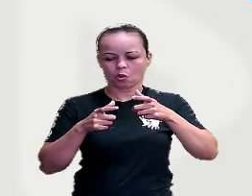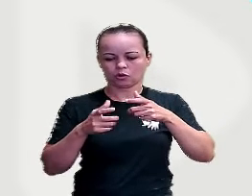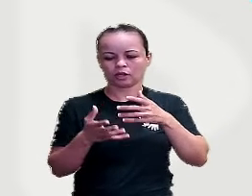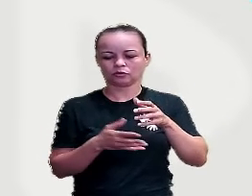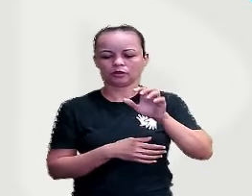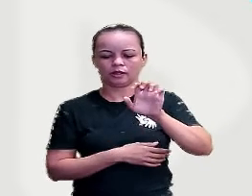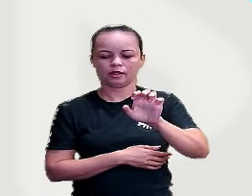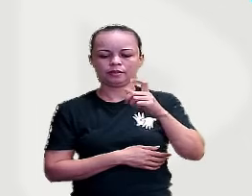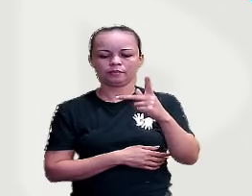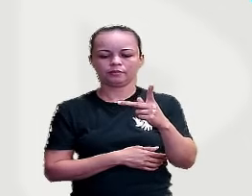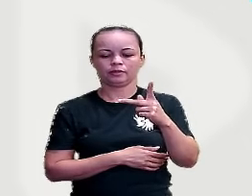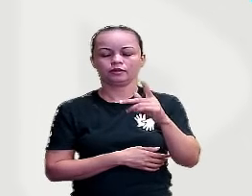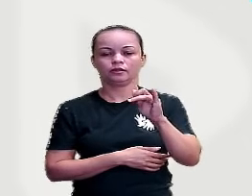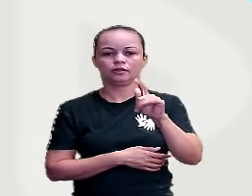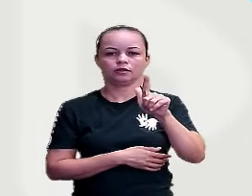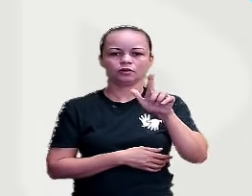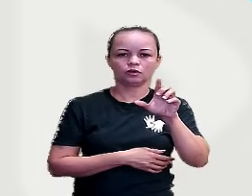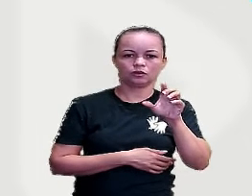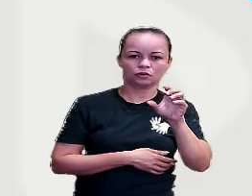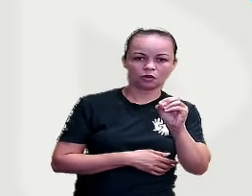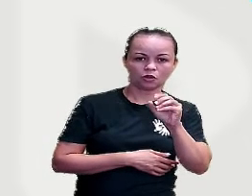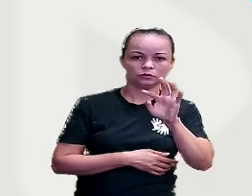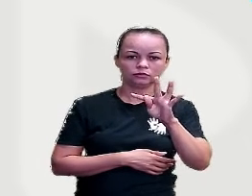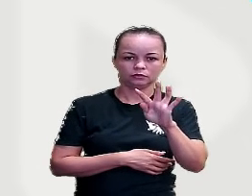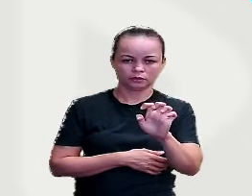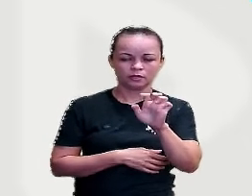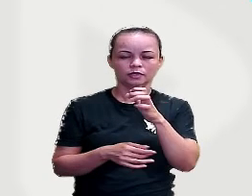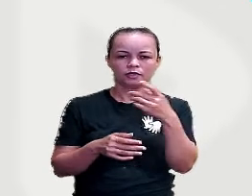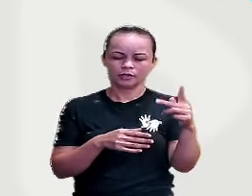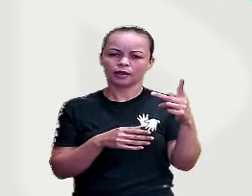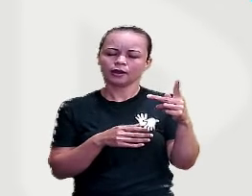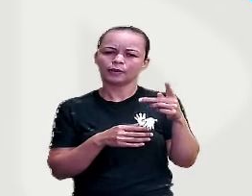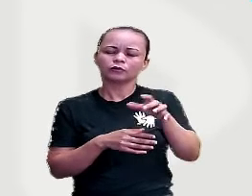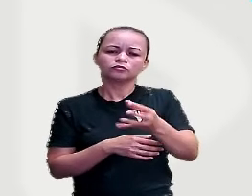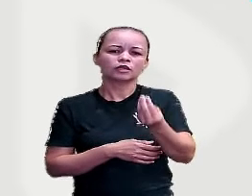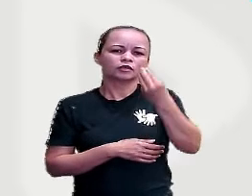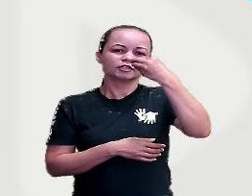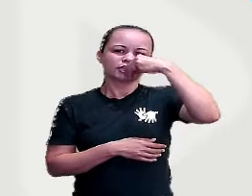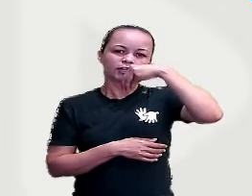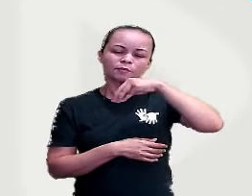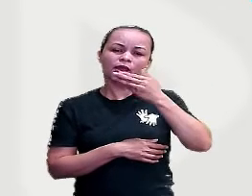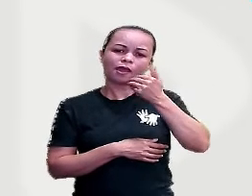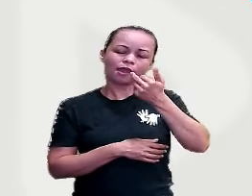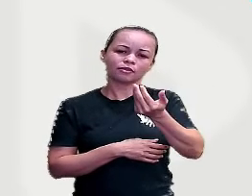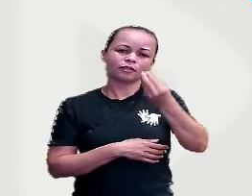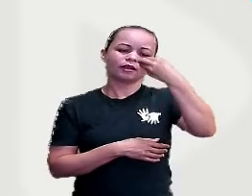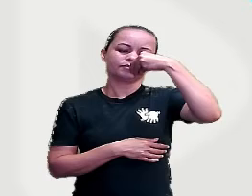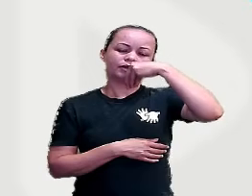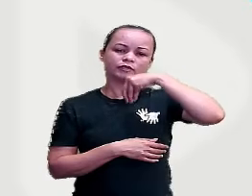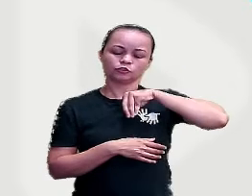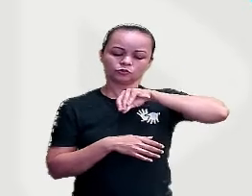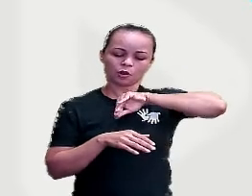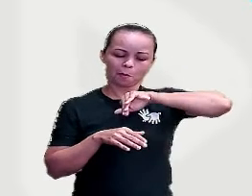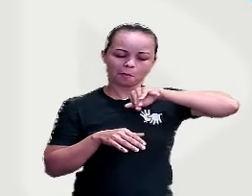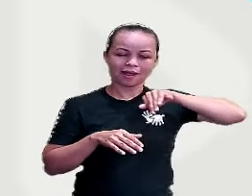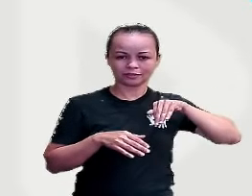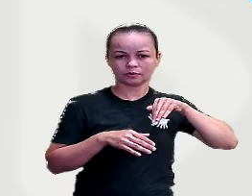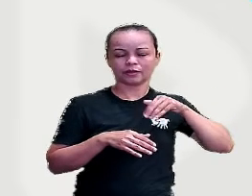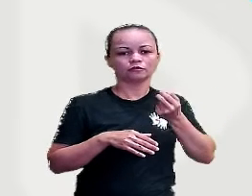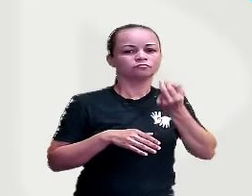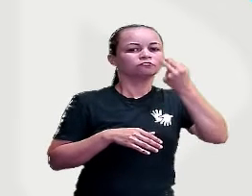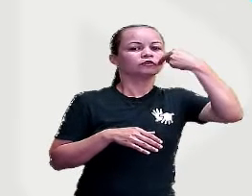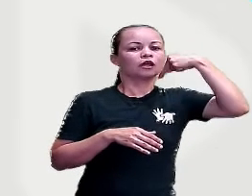essa epiglote ela vai ser importante para que quando a gente estiver se alimentando, o alimento ele não passe para a nossa